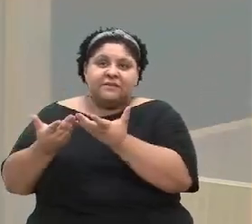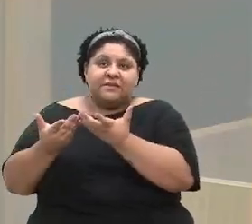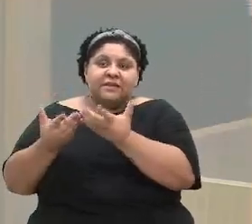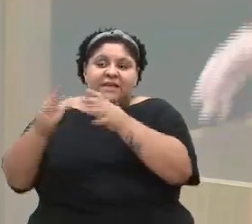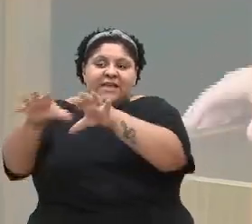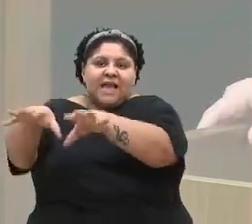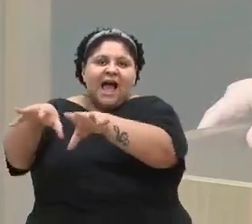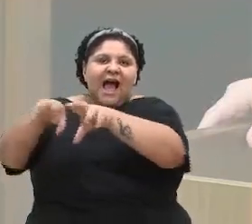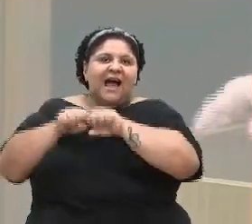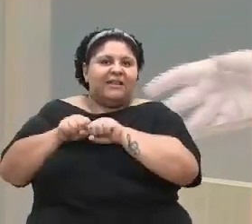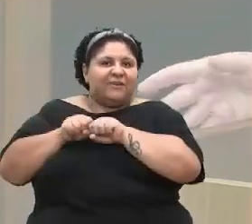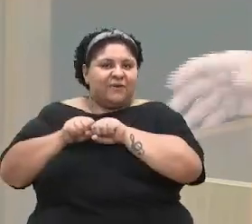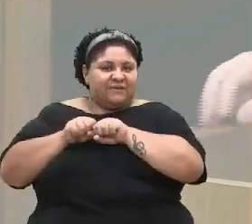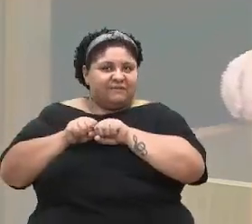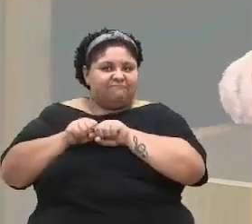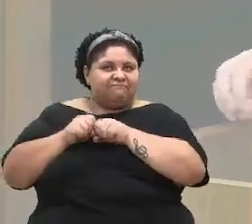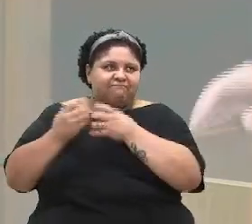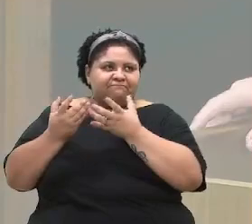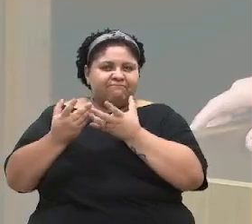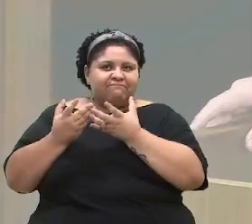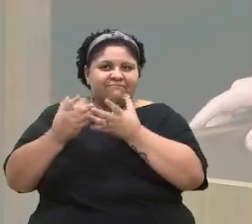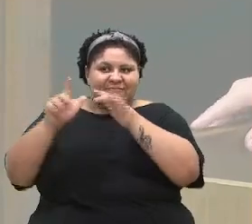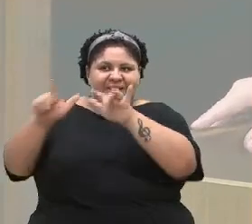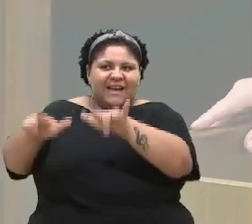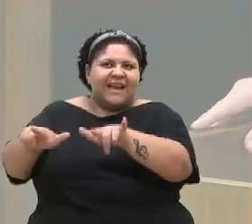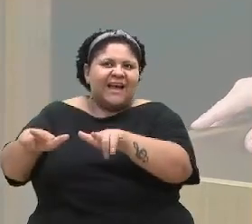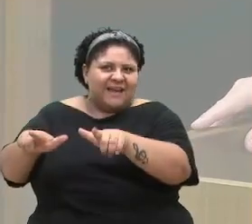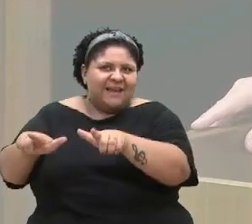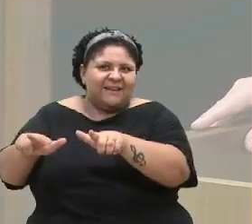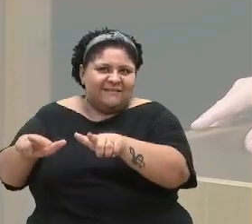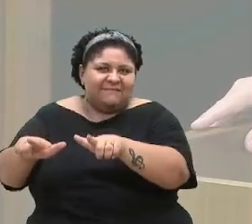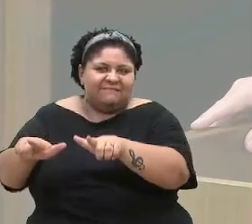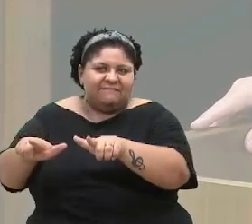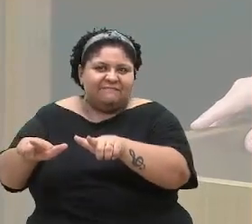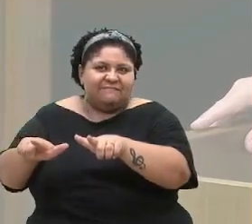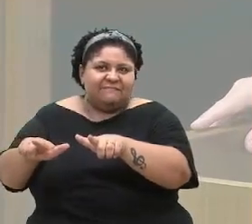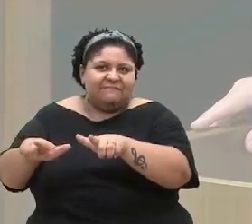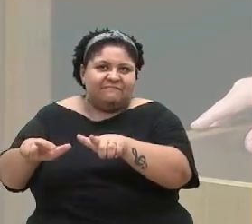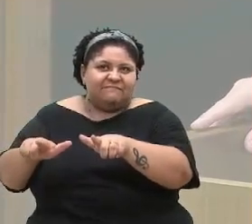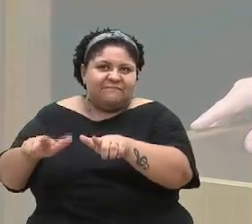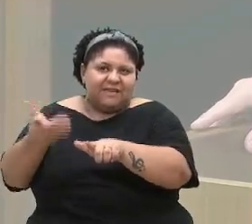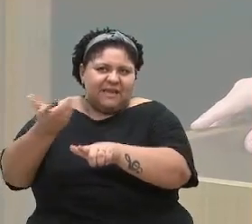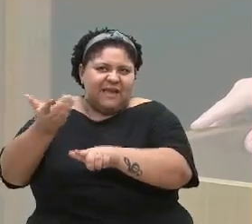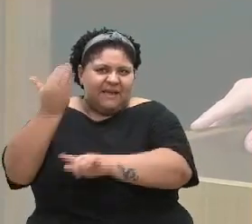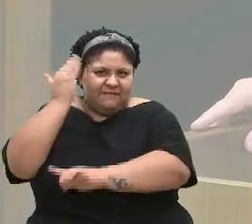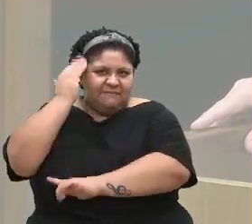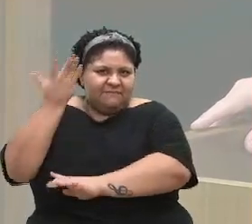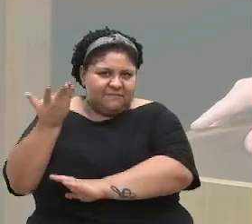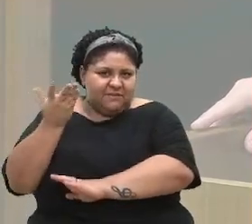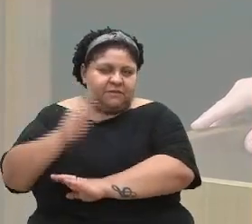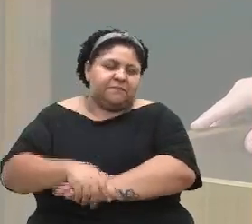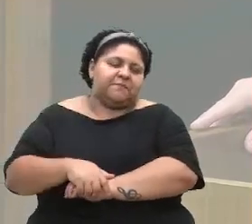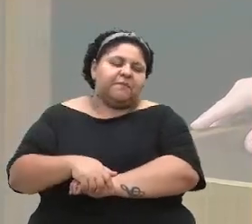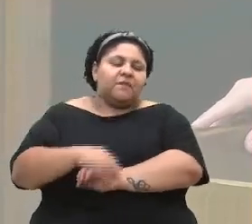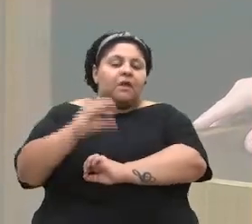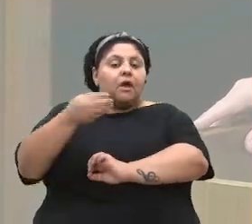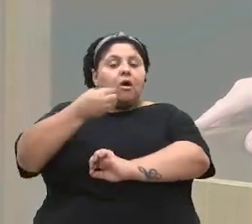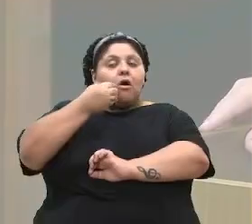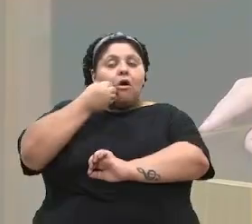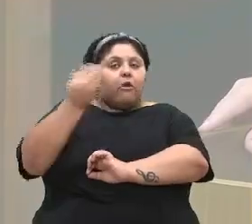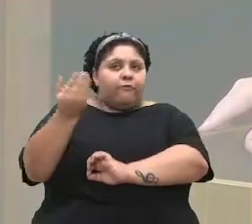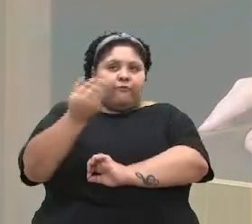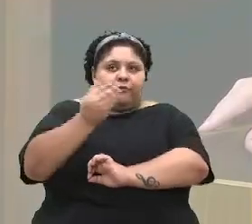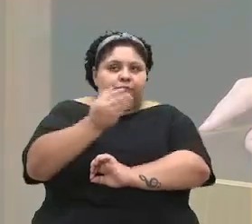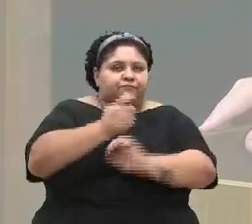adota vamos dizer, a área que está desejando. Evidente que uma